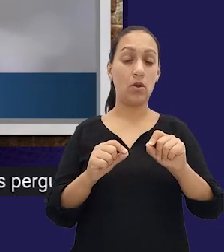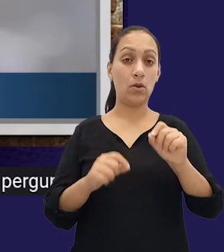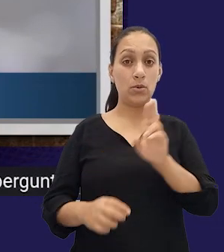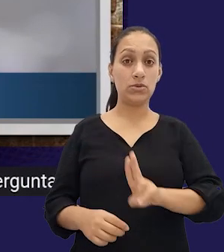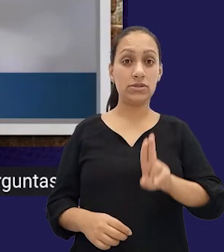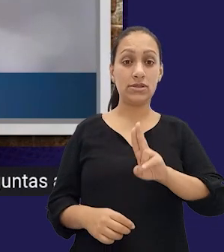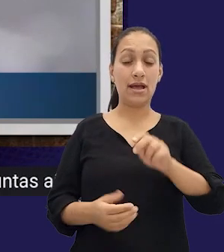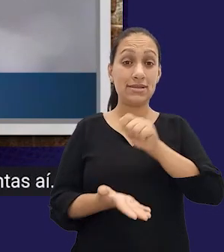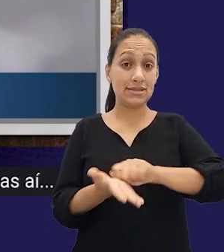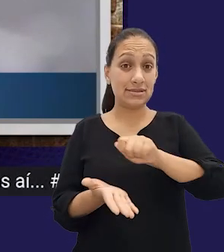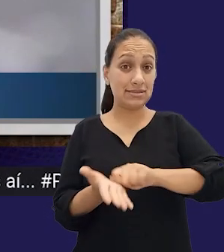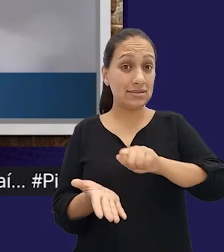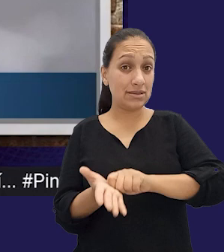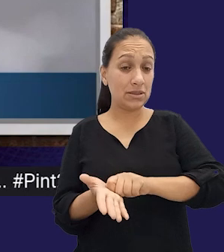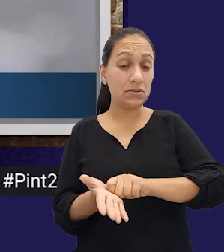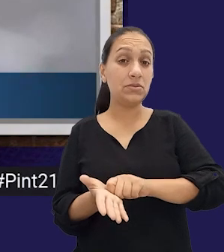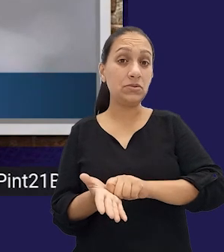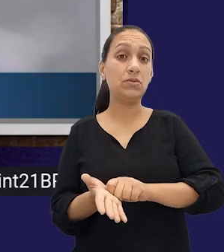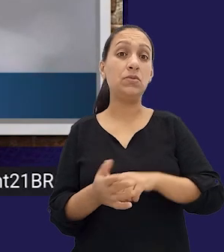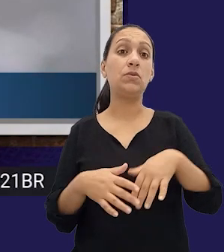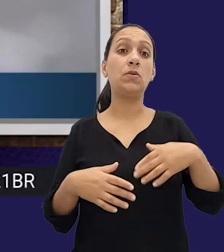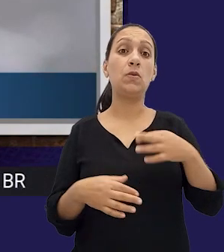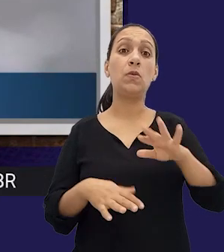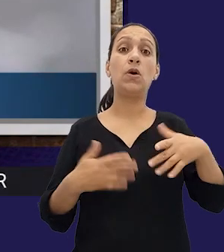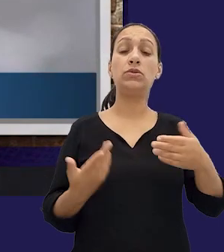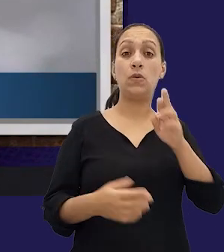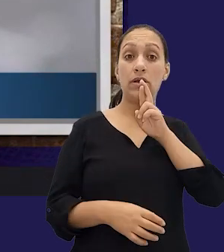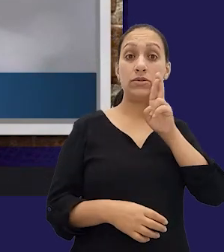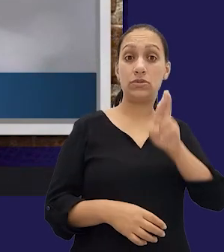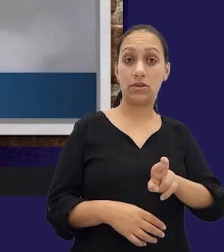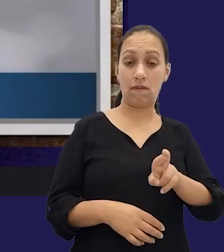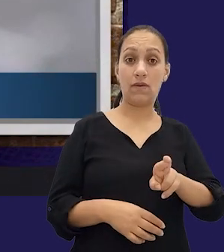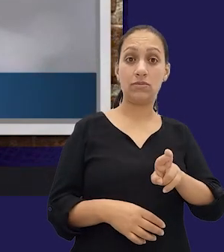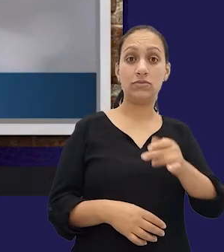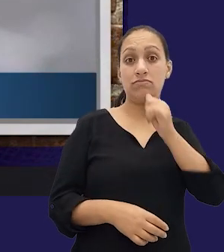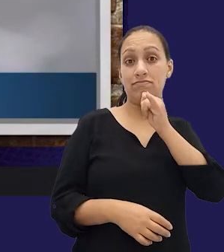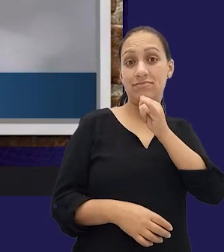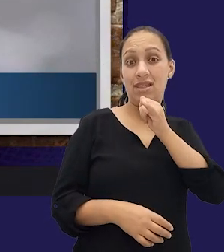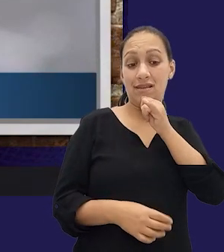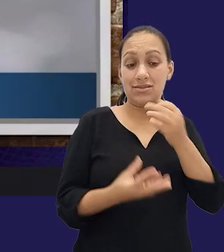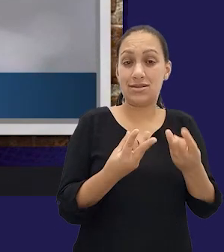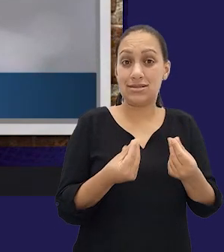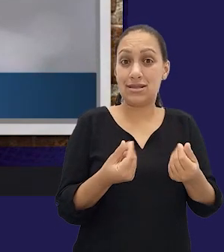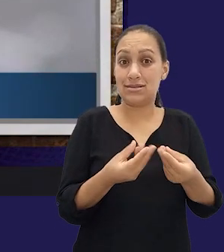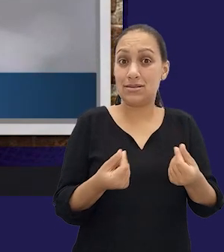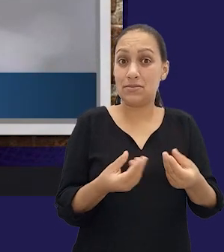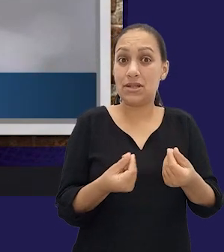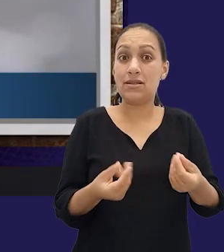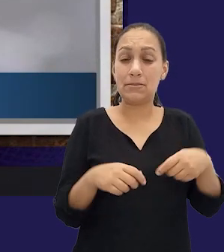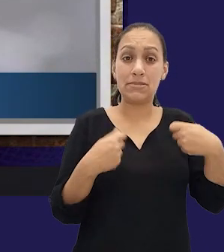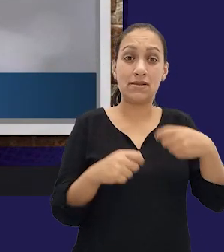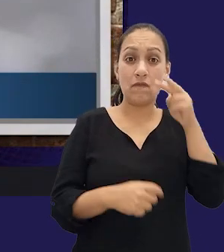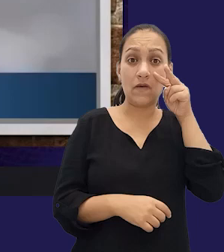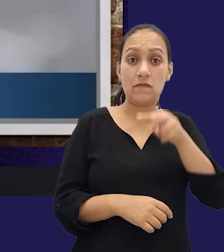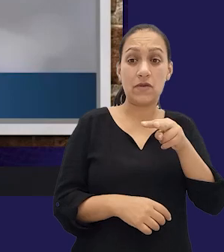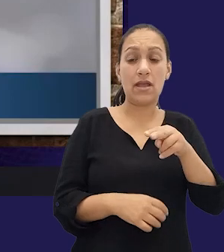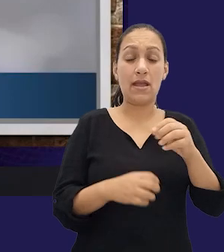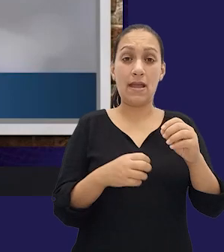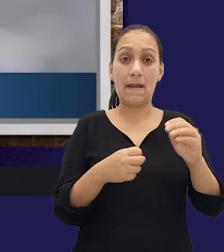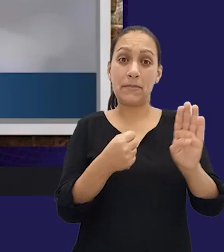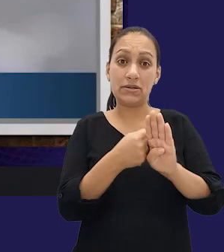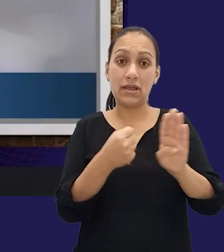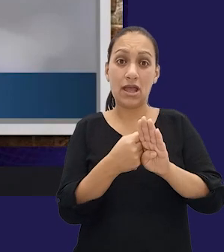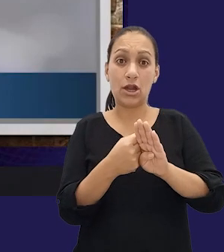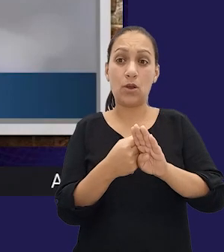antimicrobiano prescrito a partir de um resultado de um teste de sensibilidade, né? Então, que pudesse ser coletada